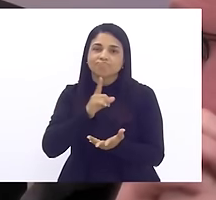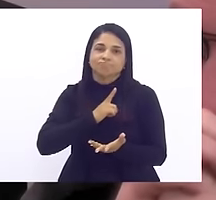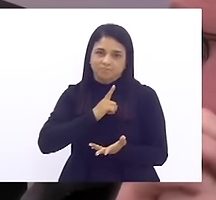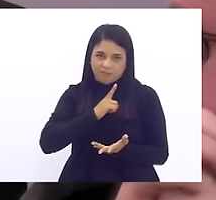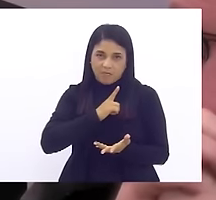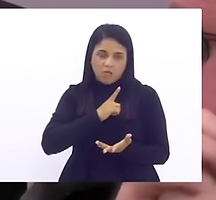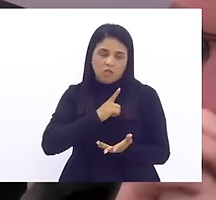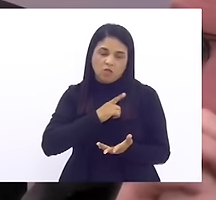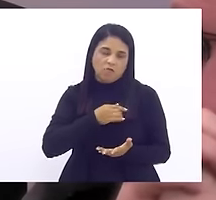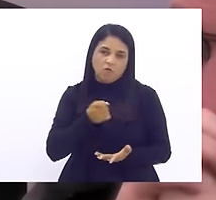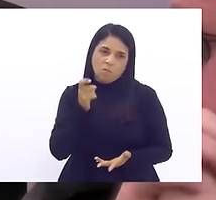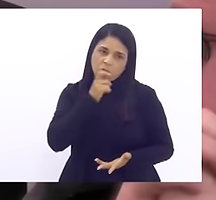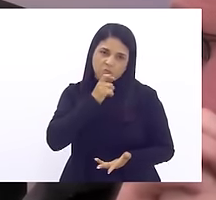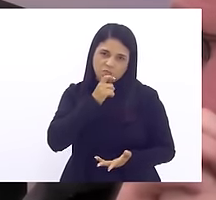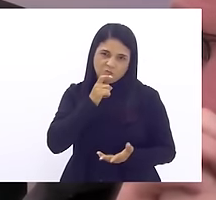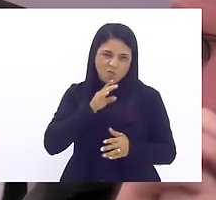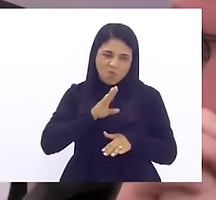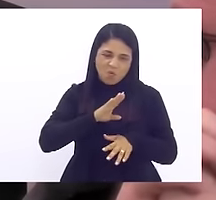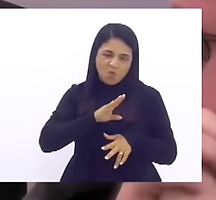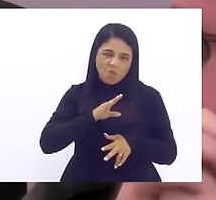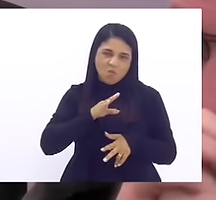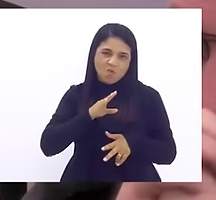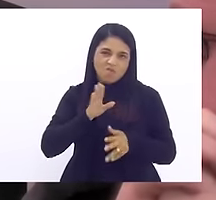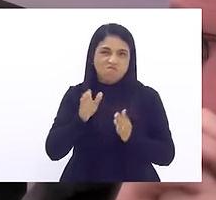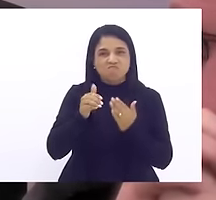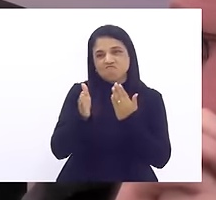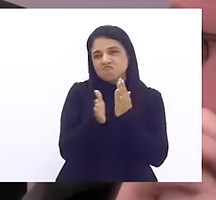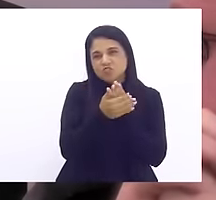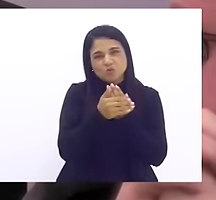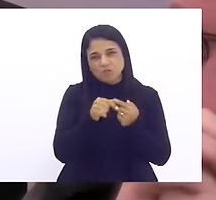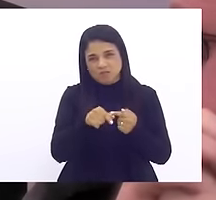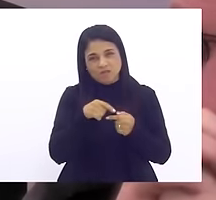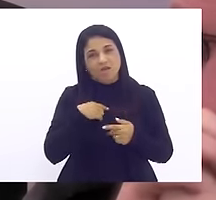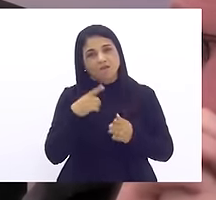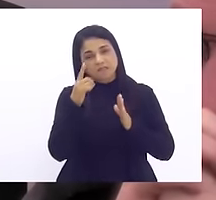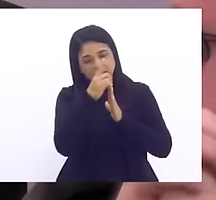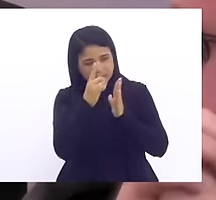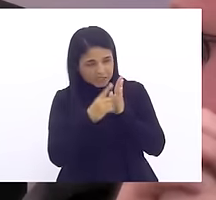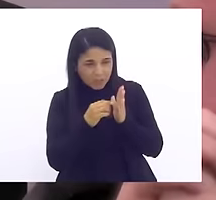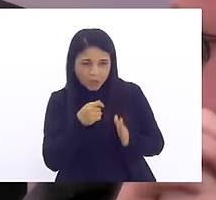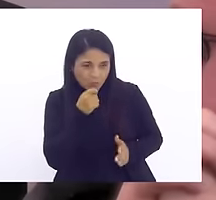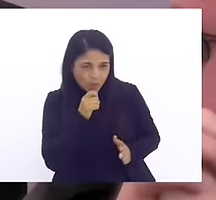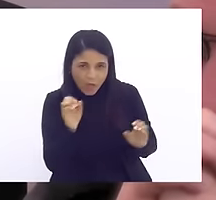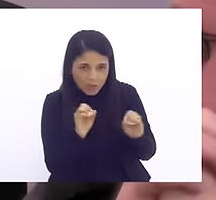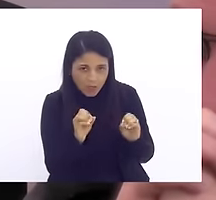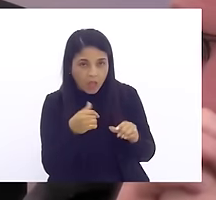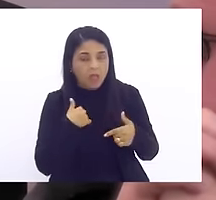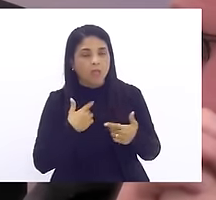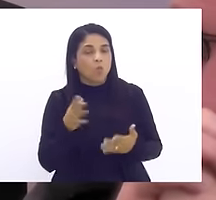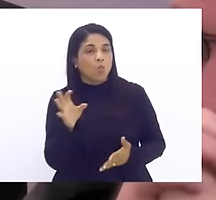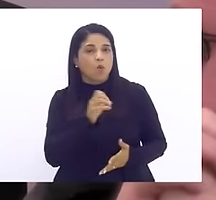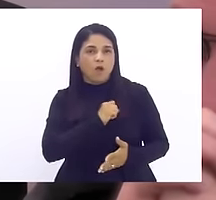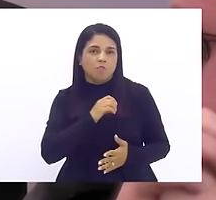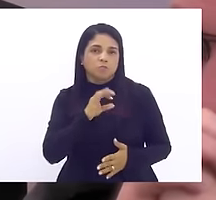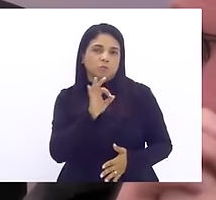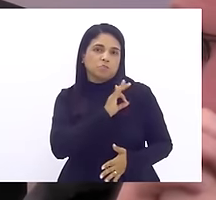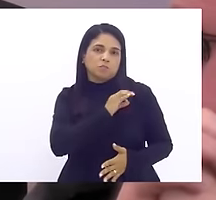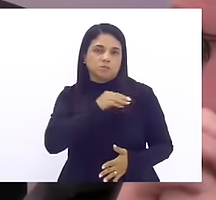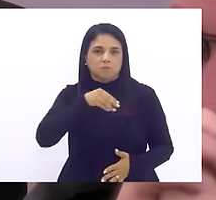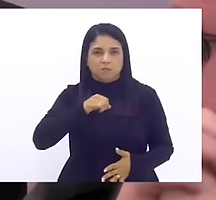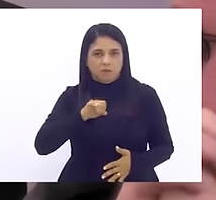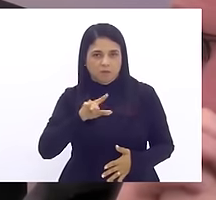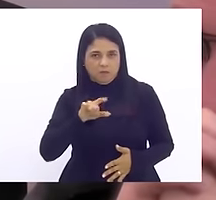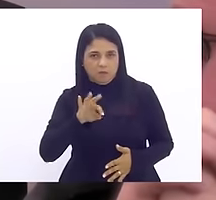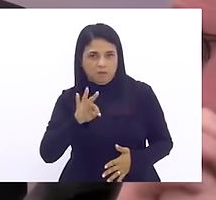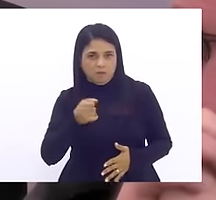leviano ou me enganar que ia por no Detran não tem ninguém eu sei que na Polícia Militar que são que eu amo fiz o concurso quando jovem